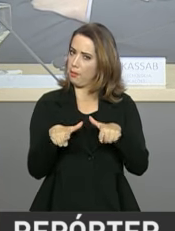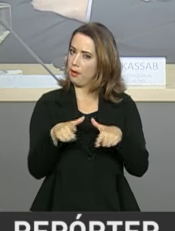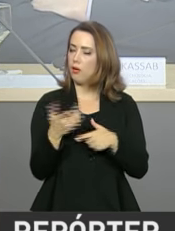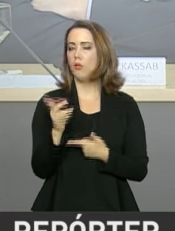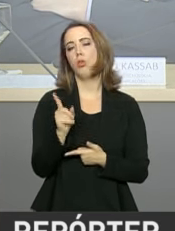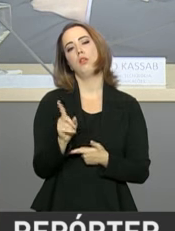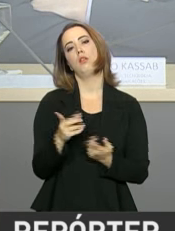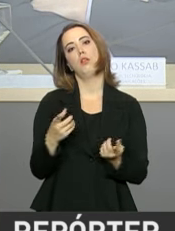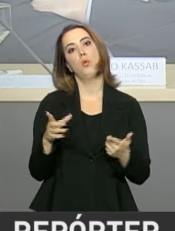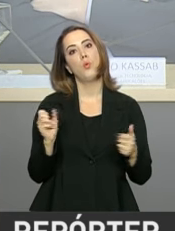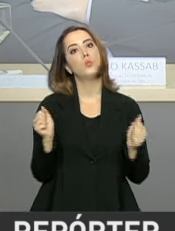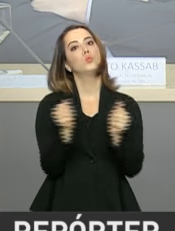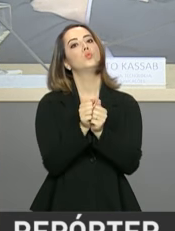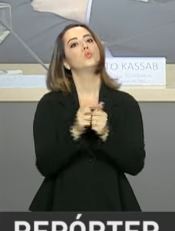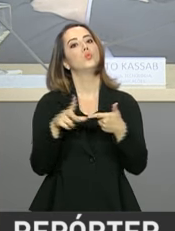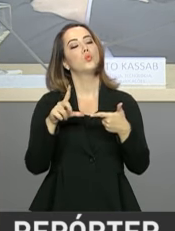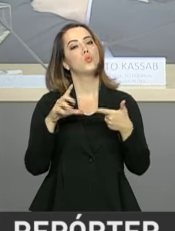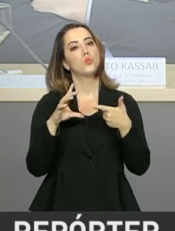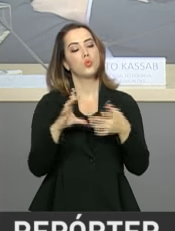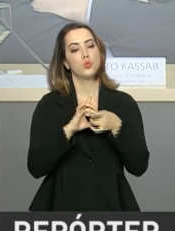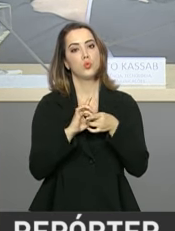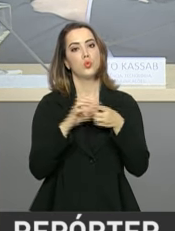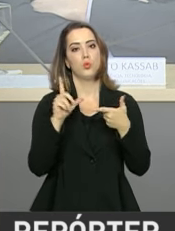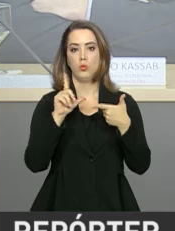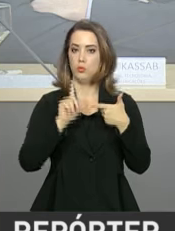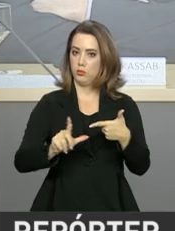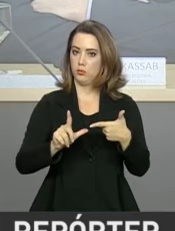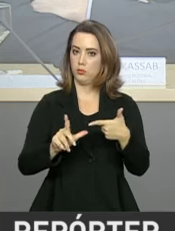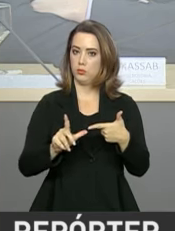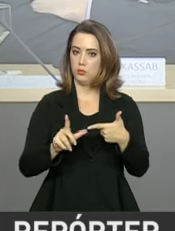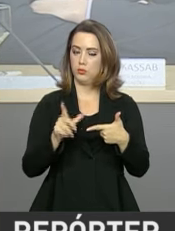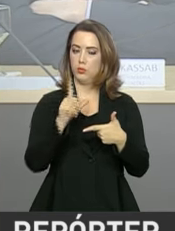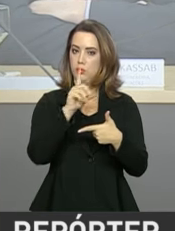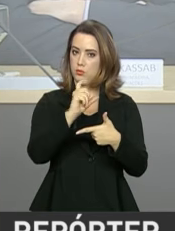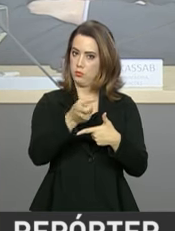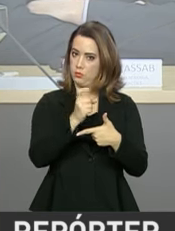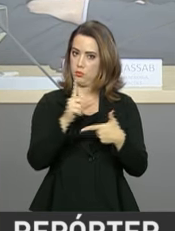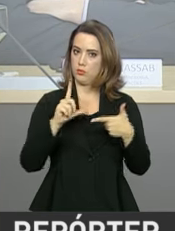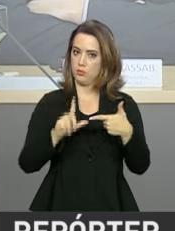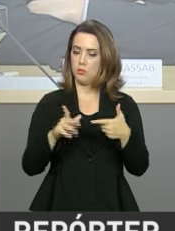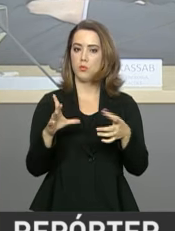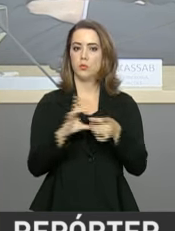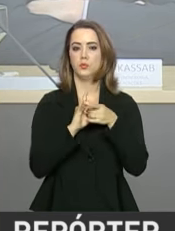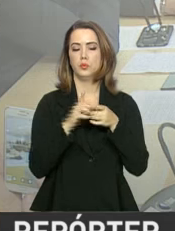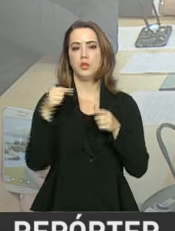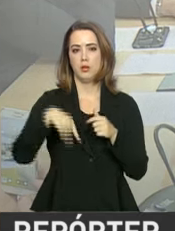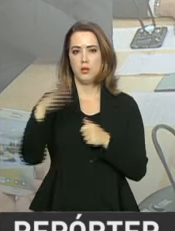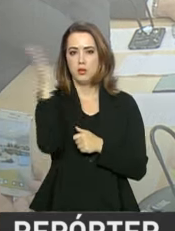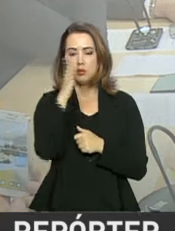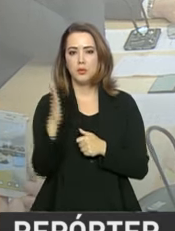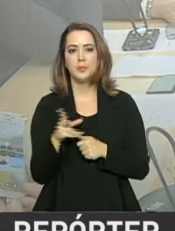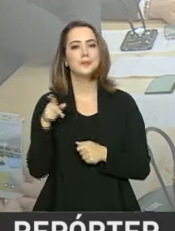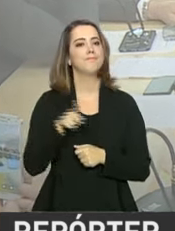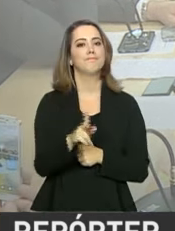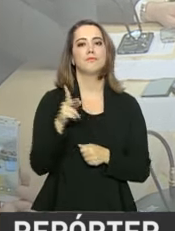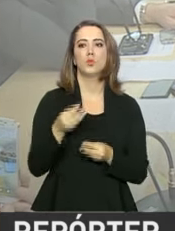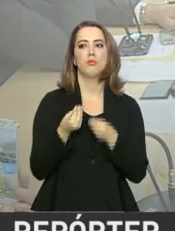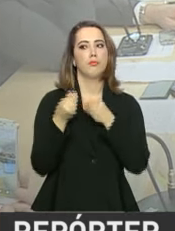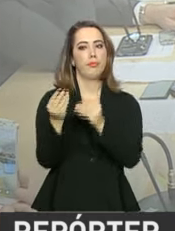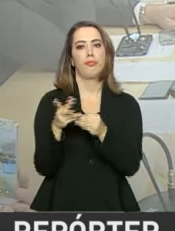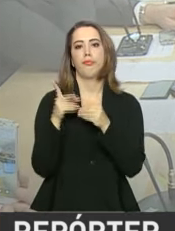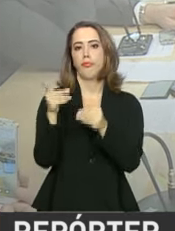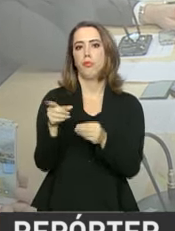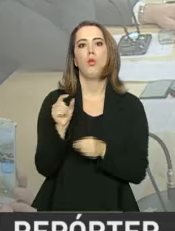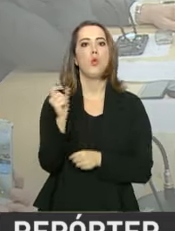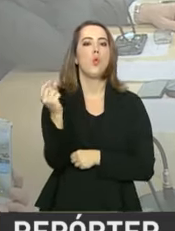Executivo está governando com o legislativo Porque aqui no Brasil como nós temos uma vocação centralizadora muito